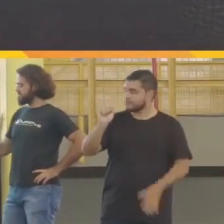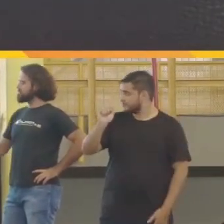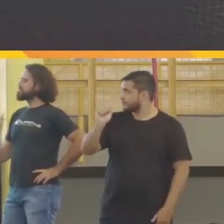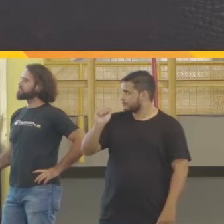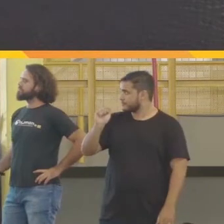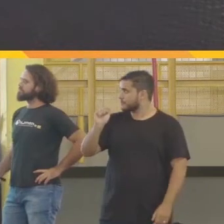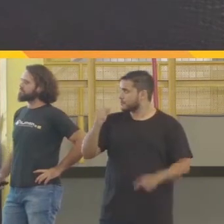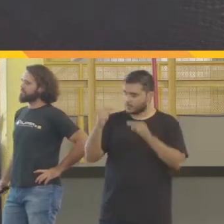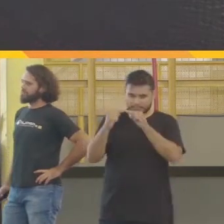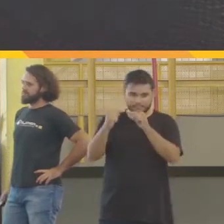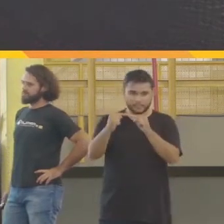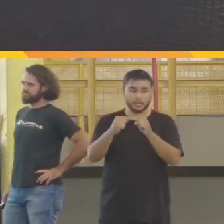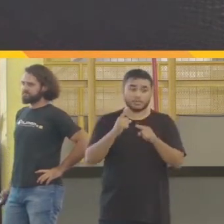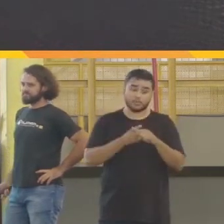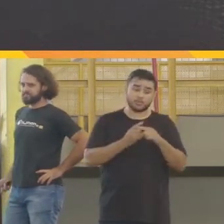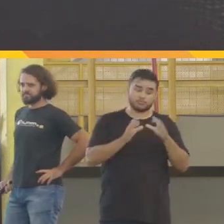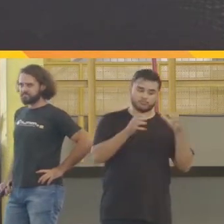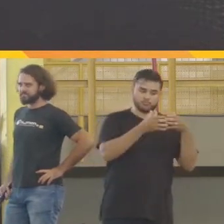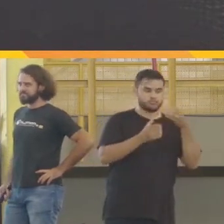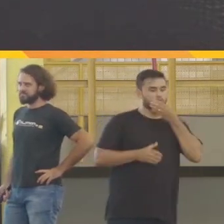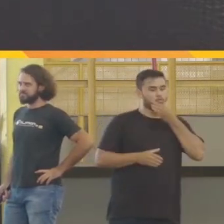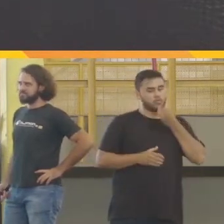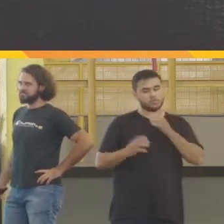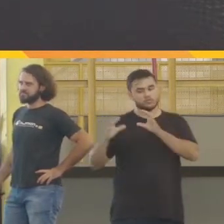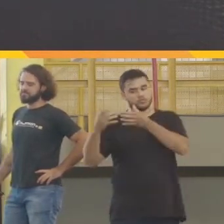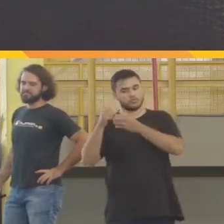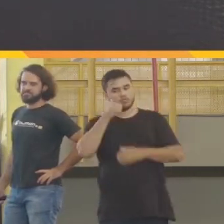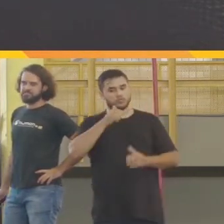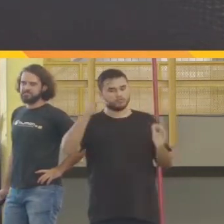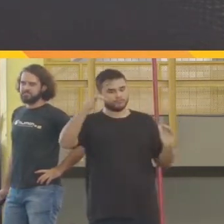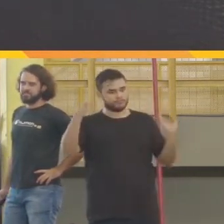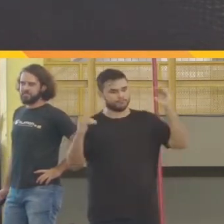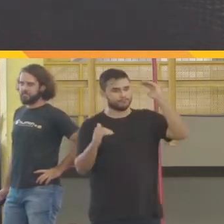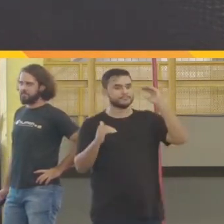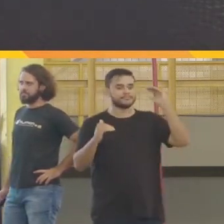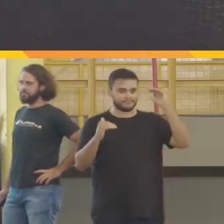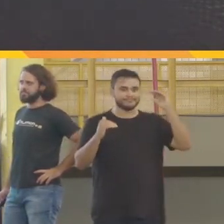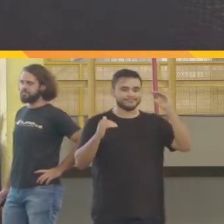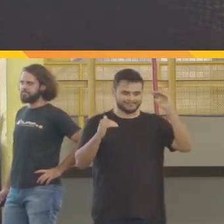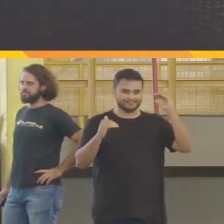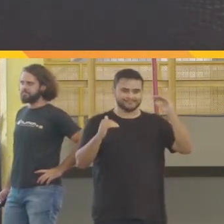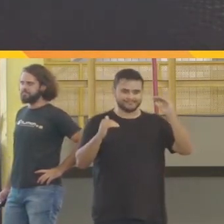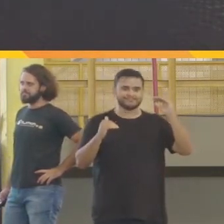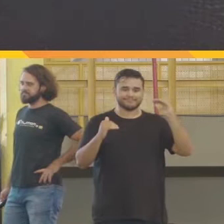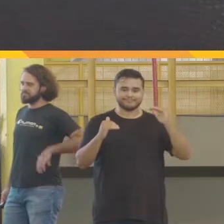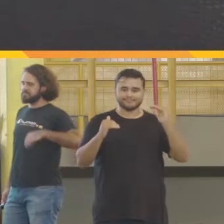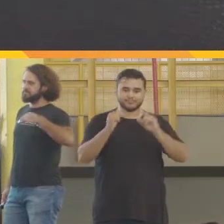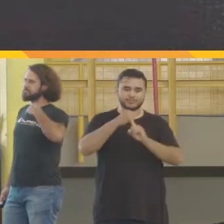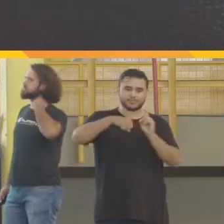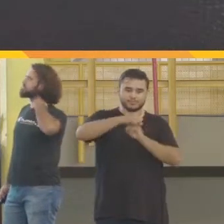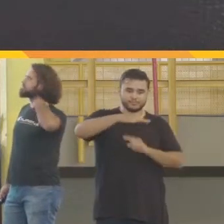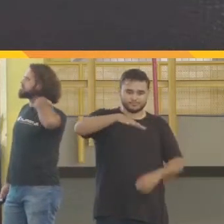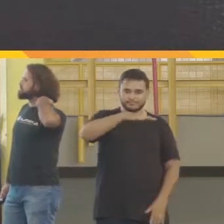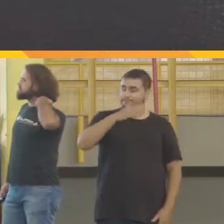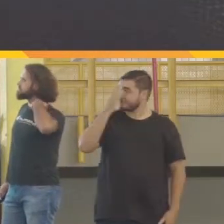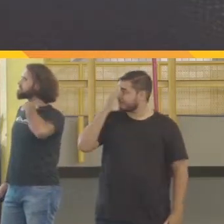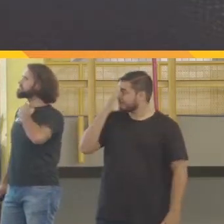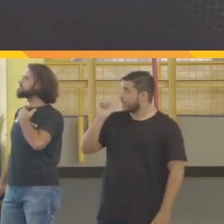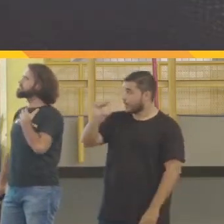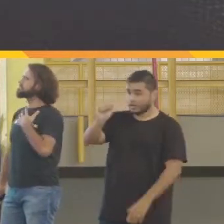de você será aprovado. Meus bebês, foi um enorme prazer e uma honra. Agora eu vou aqui